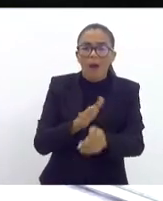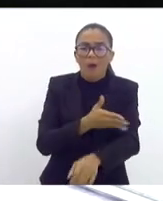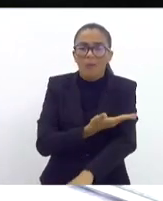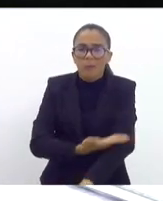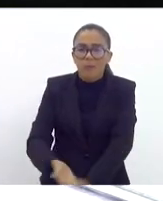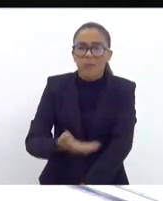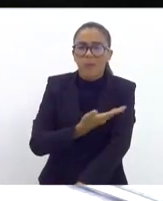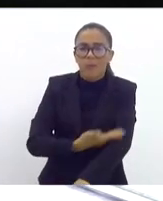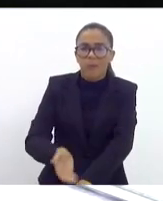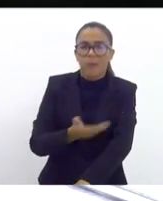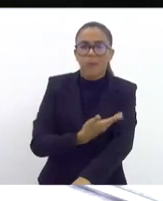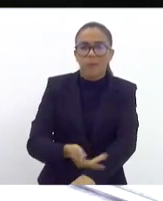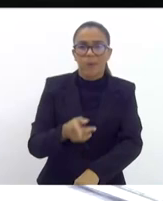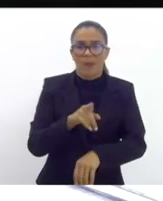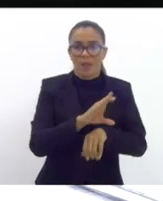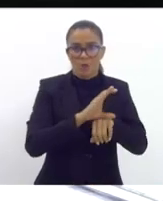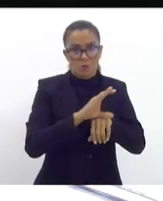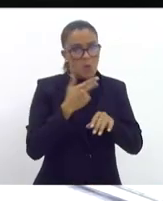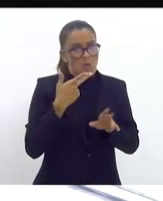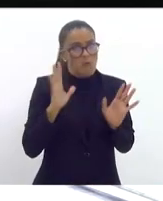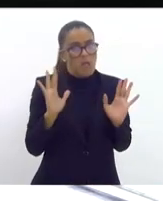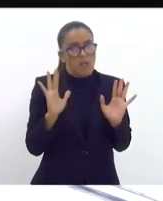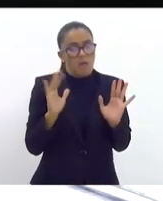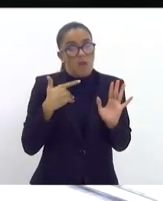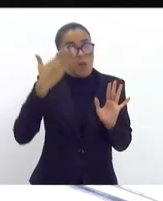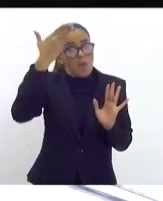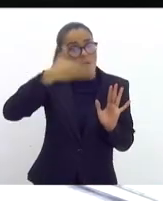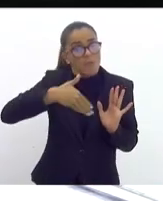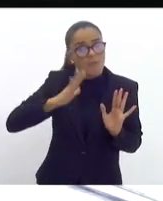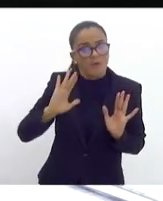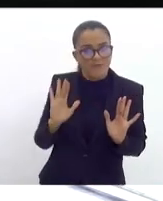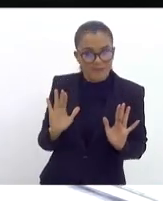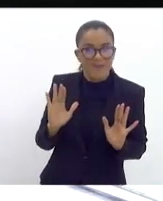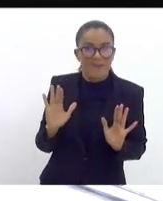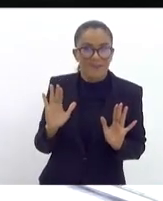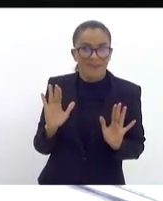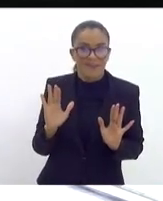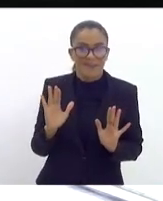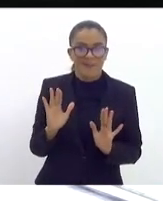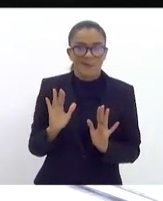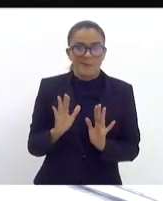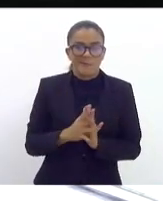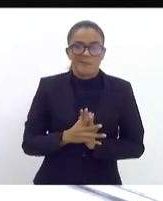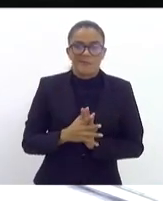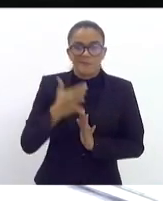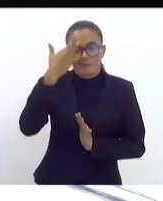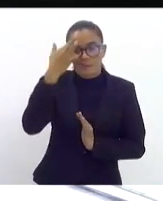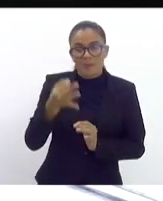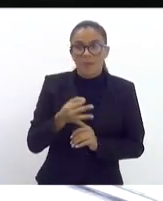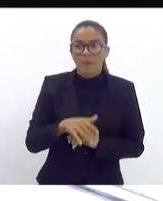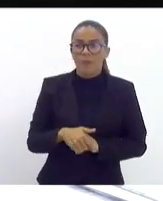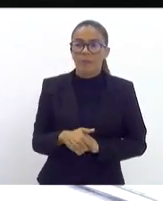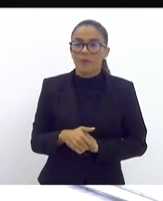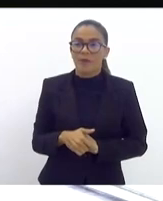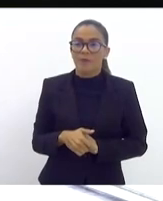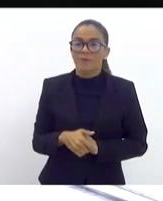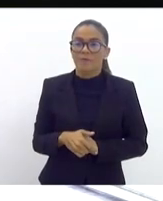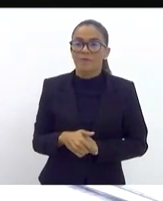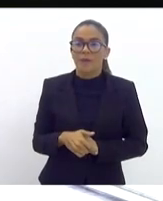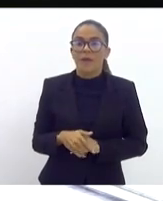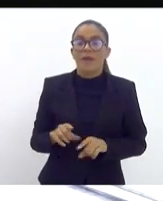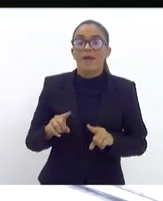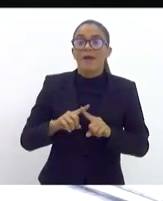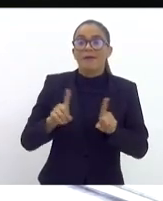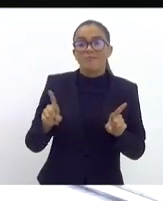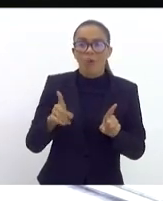em constitucionalidade no afirmei eu constatei que nós votamos o terceiro projeto com esse entendimento sim mas eu acho que tem